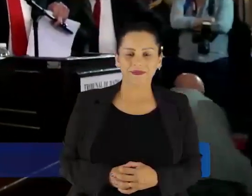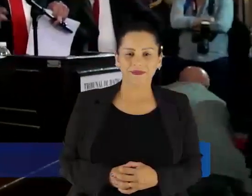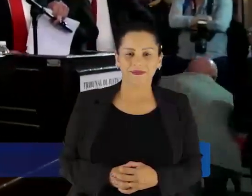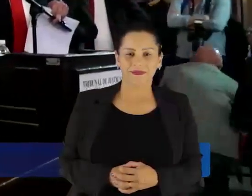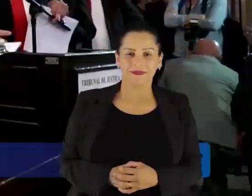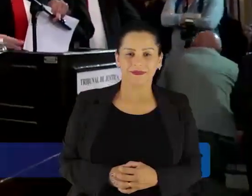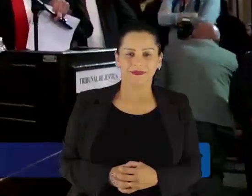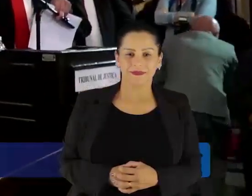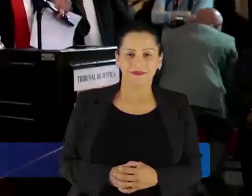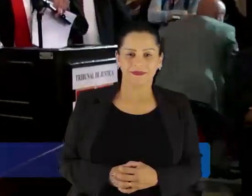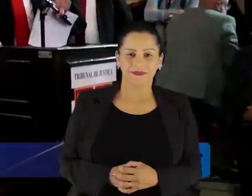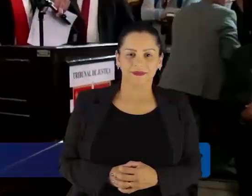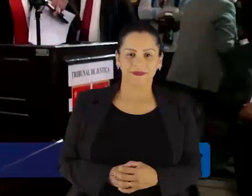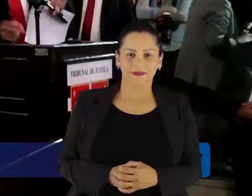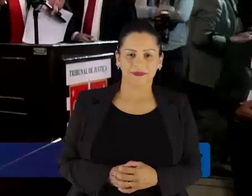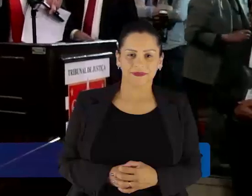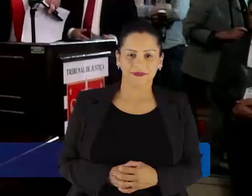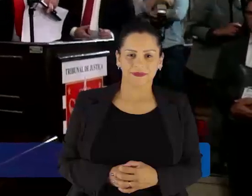é